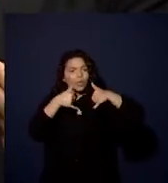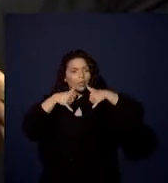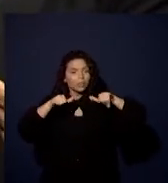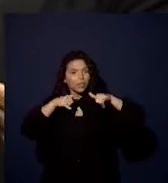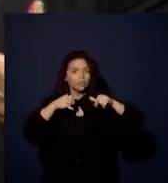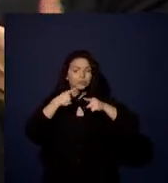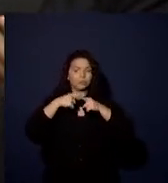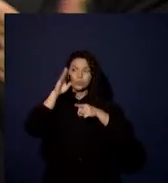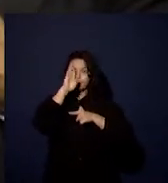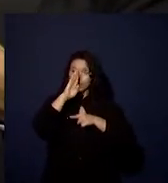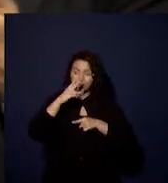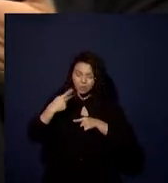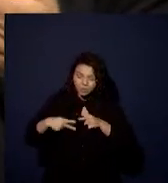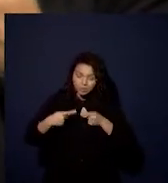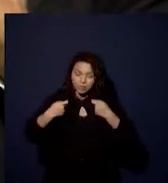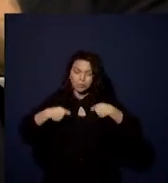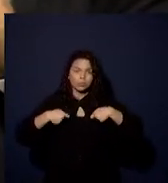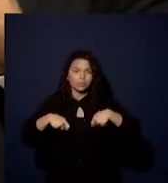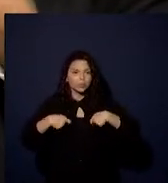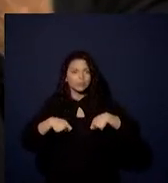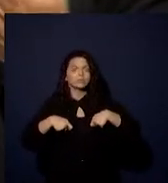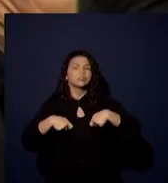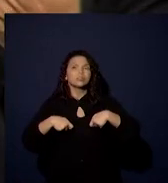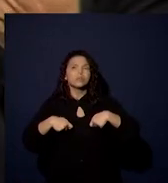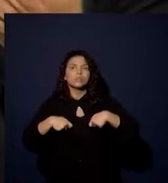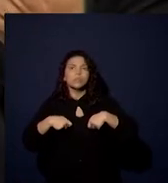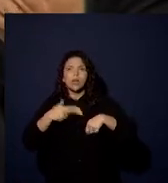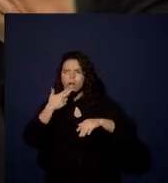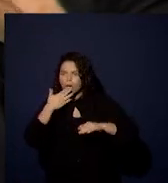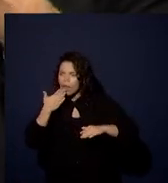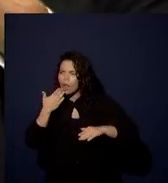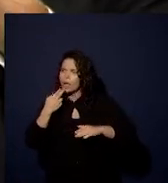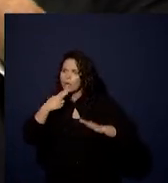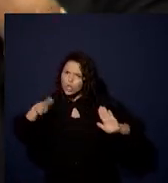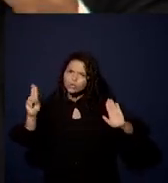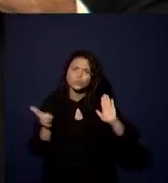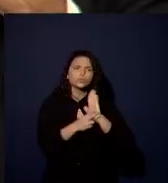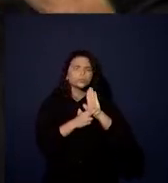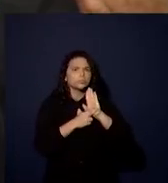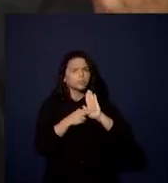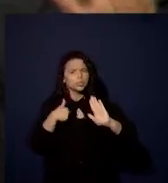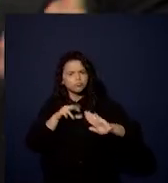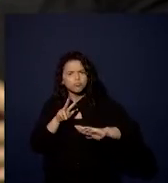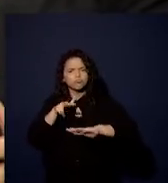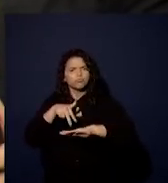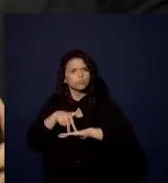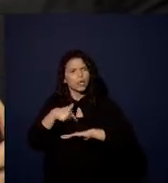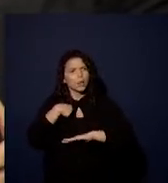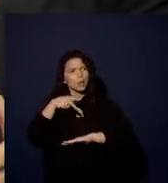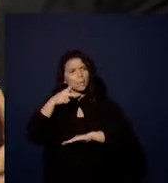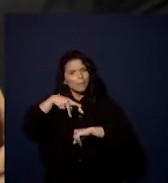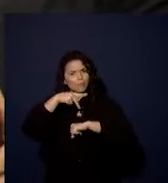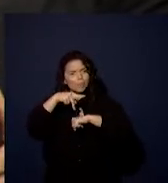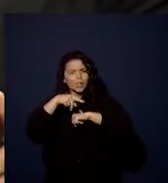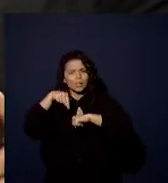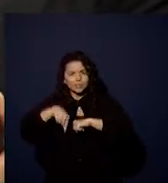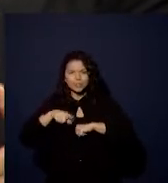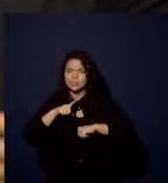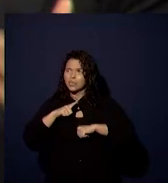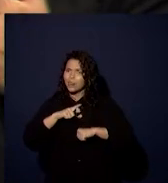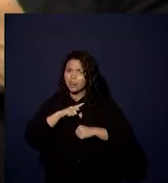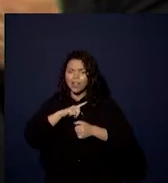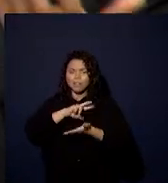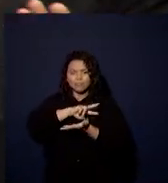o Brasil precisa né como macho colocou assumisse protagonismo né Nós temos todas as os atributos para fazer isso